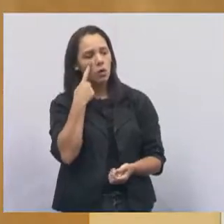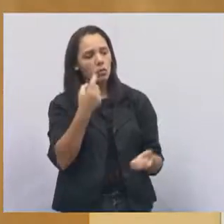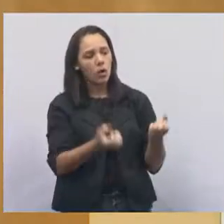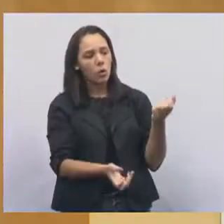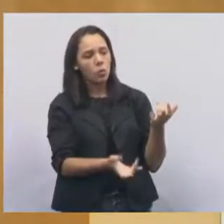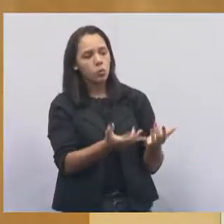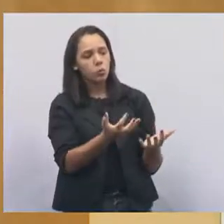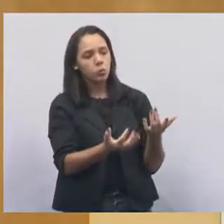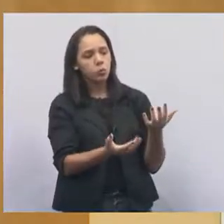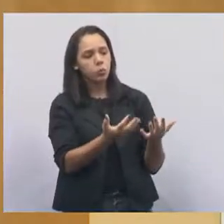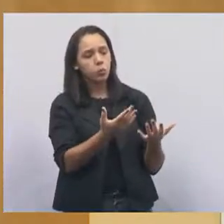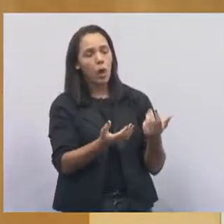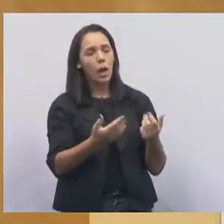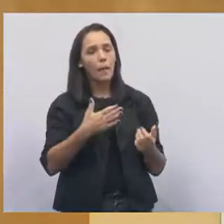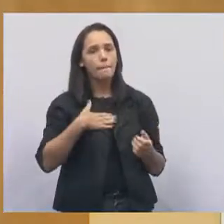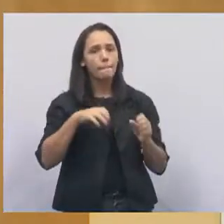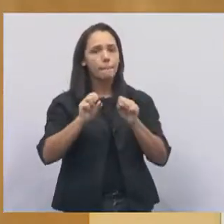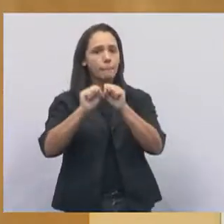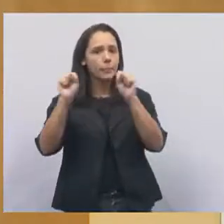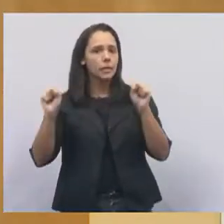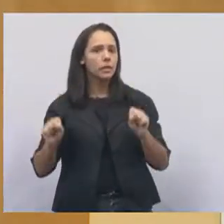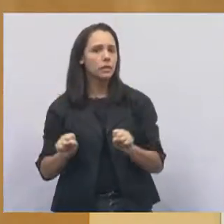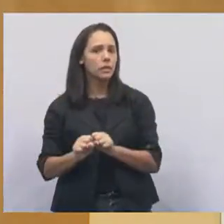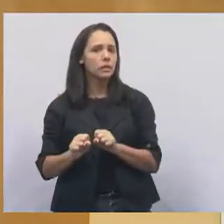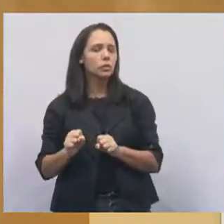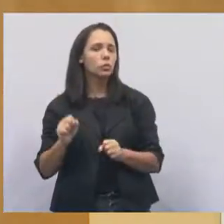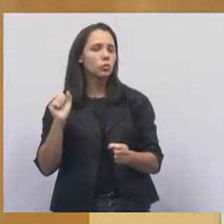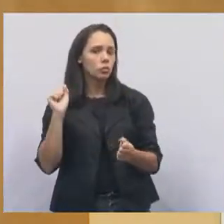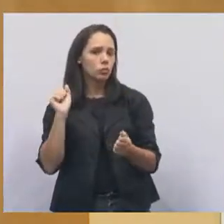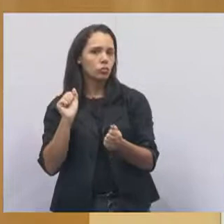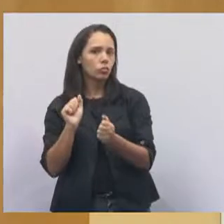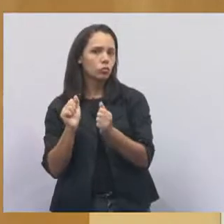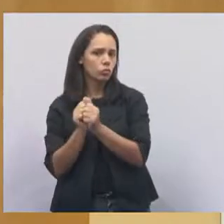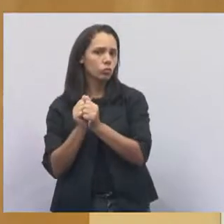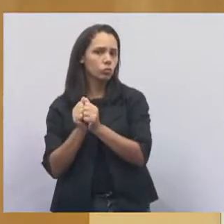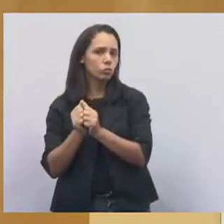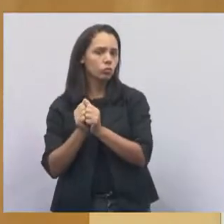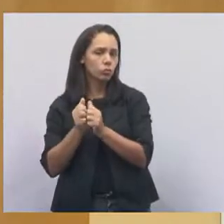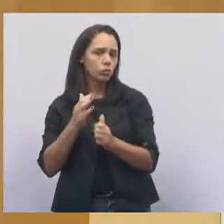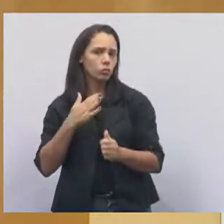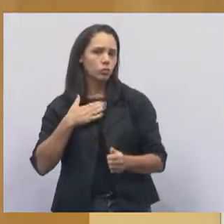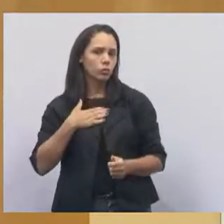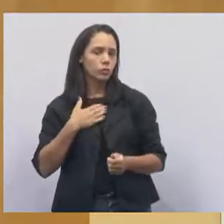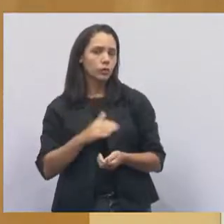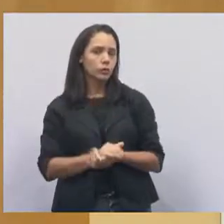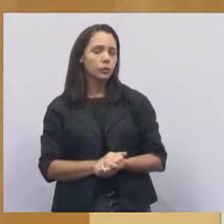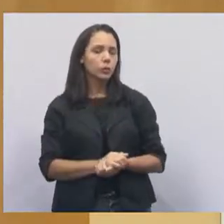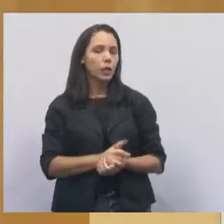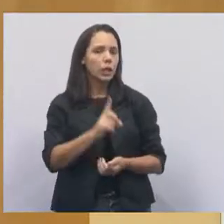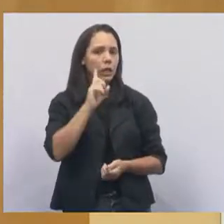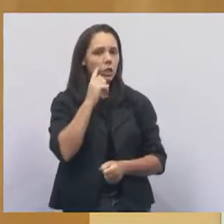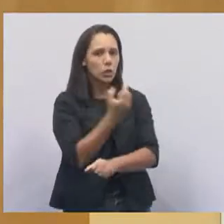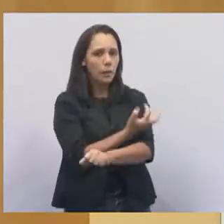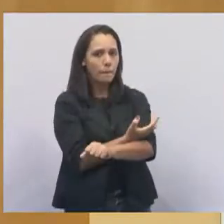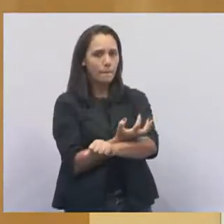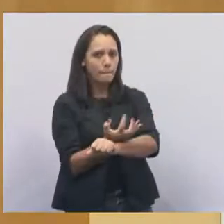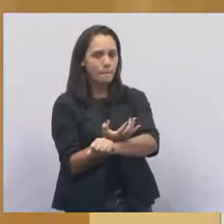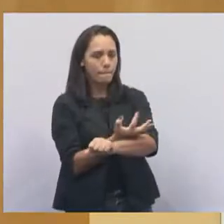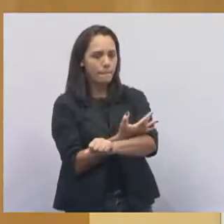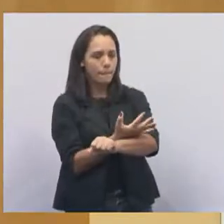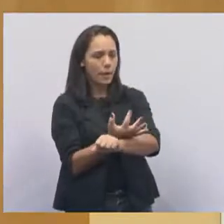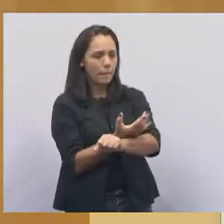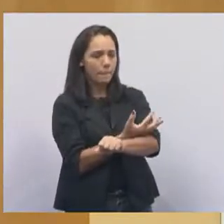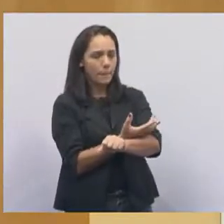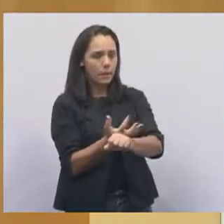censura minha assessora Simone que tava comigo era algumas assessora tava indo na Pet vale e tinha uma mata ali pegando